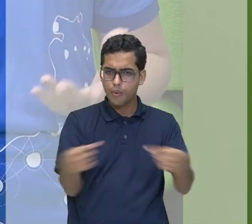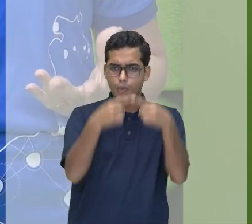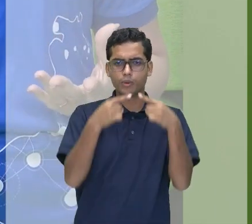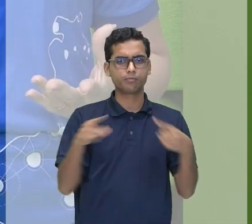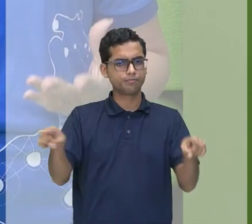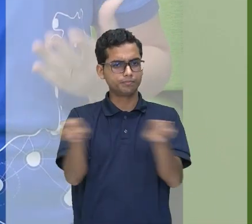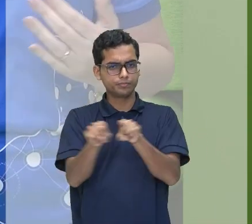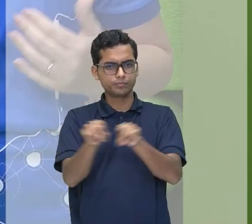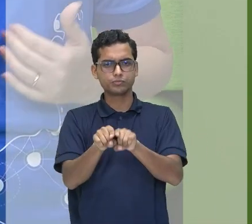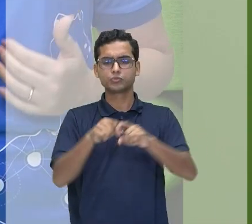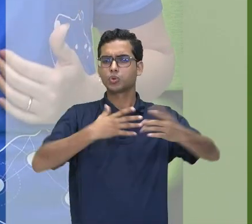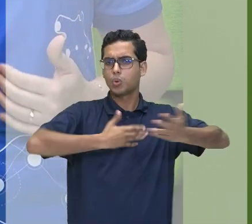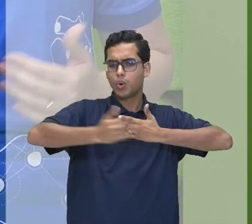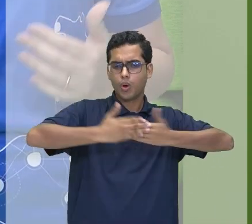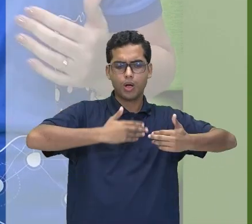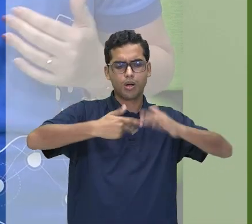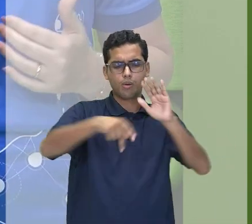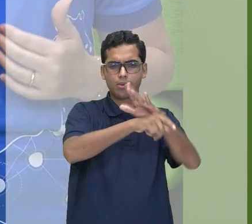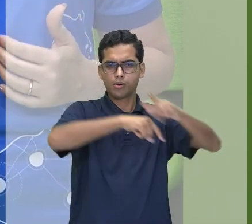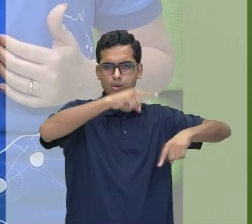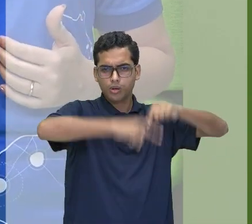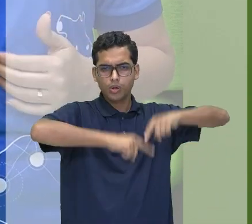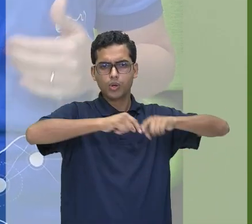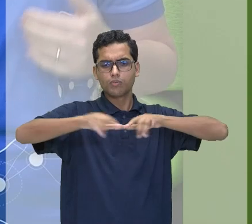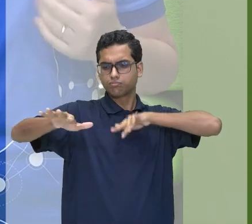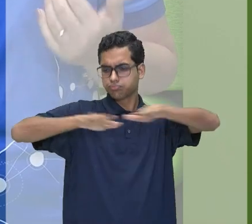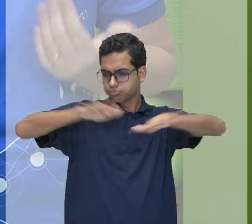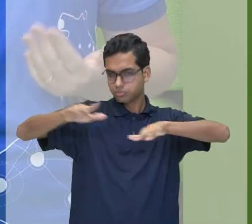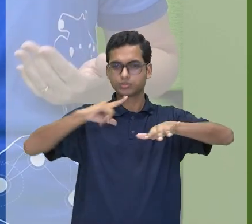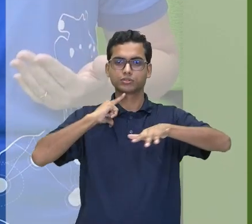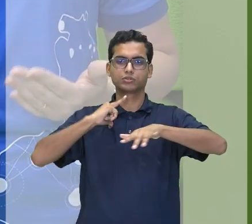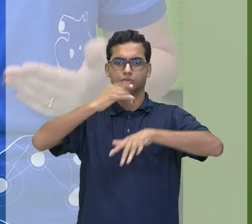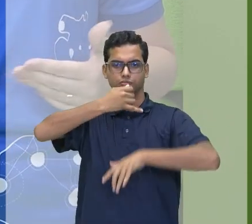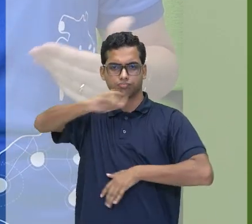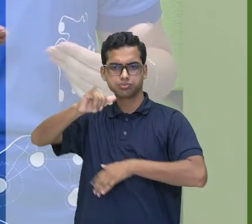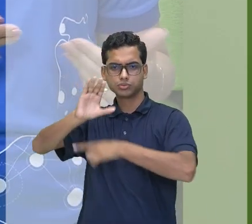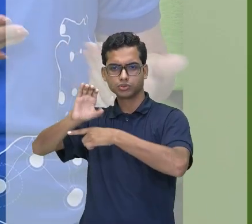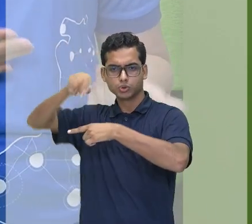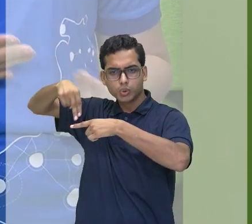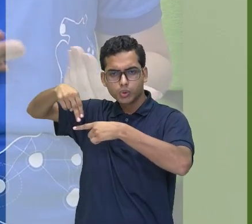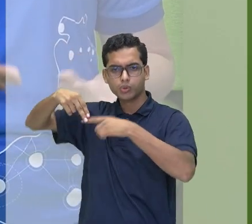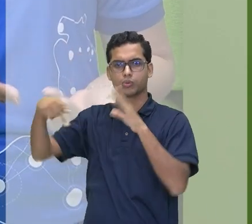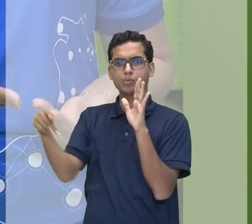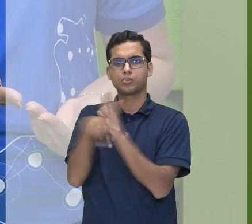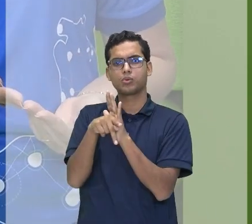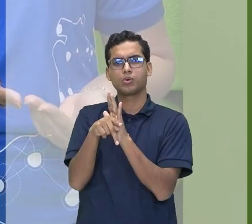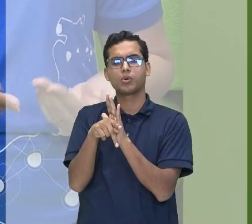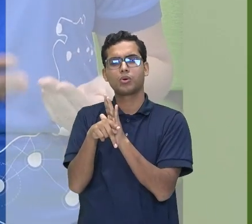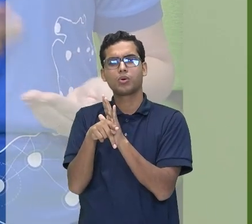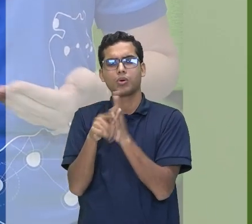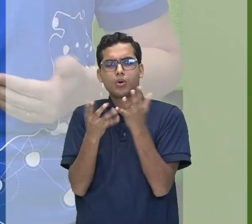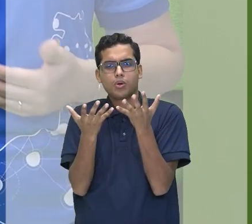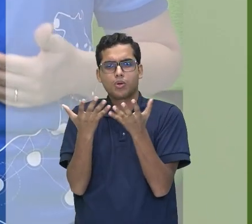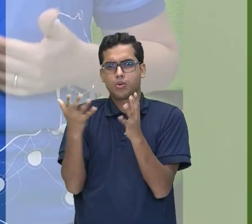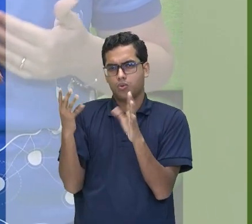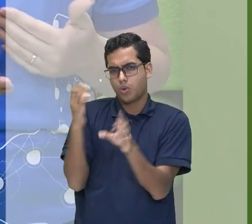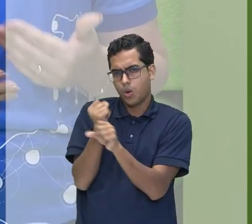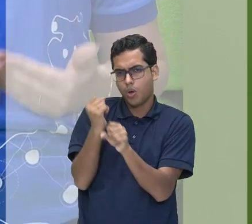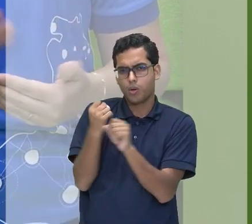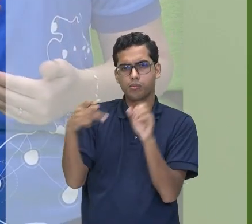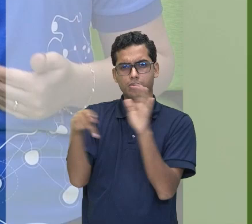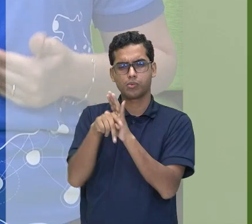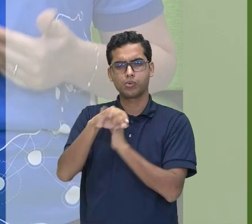que se move está dotado de energia cinética, que é uma grandeza escalar medida em joules, né? Então, essa